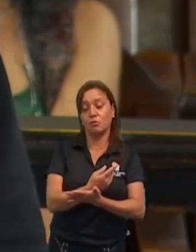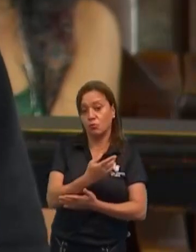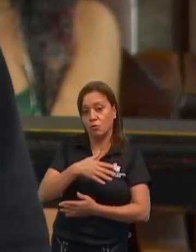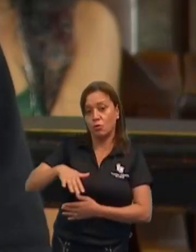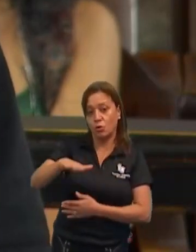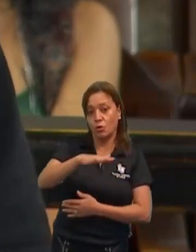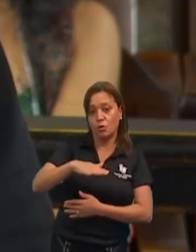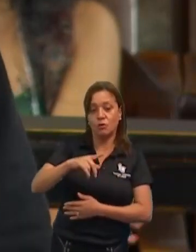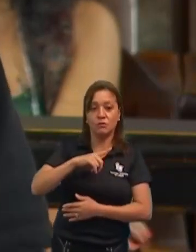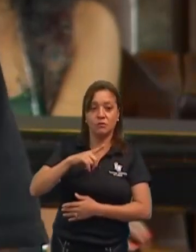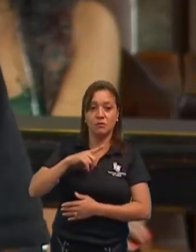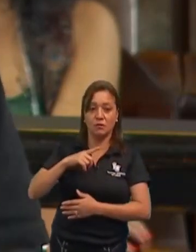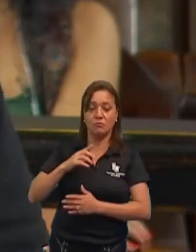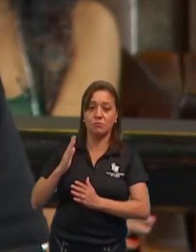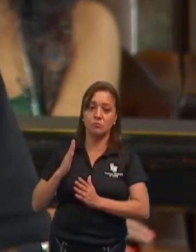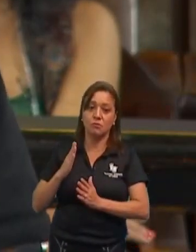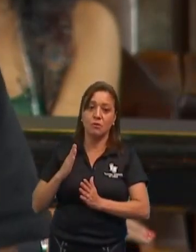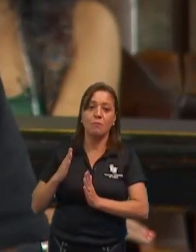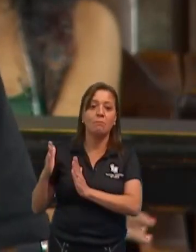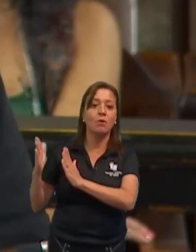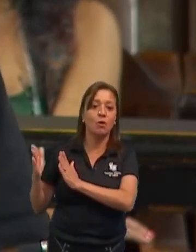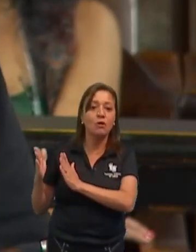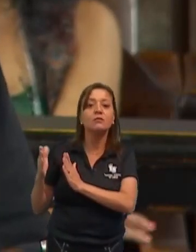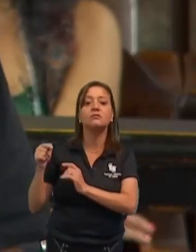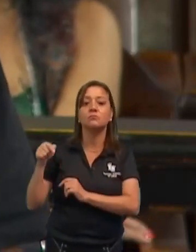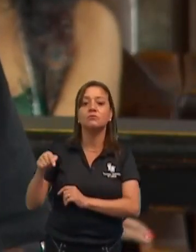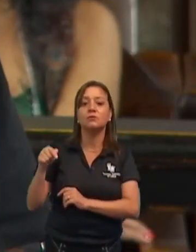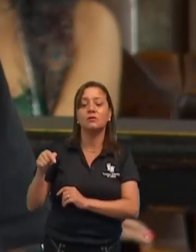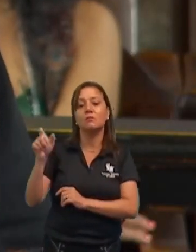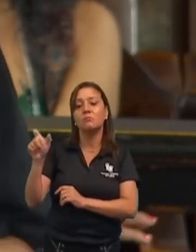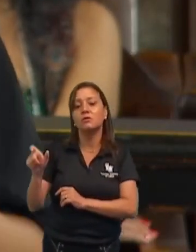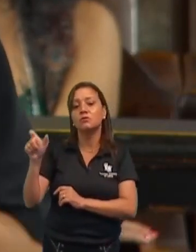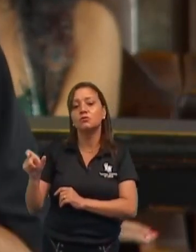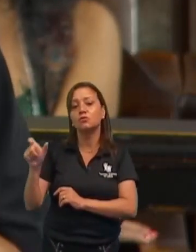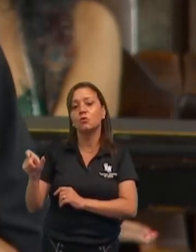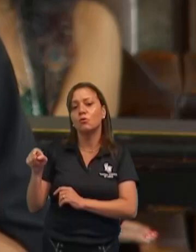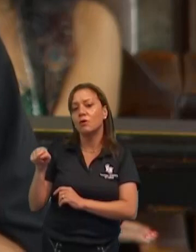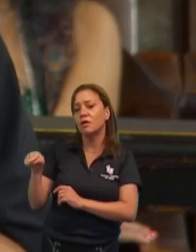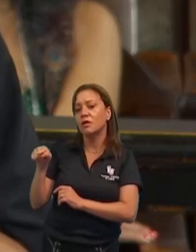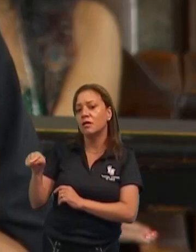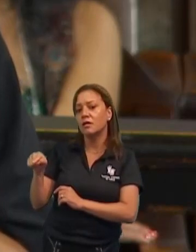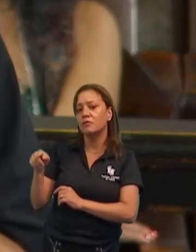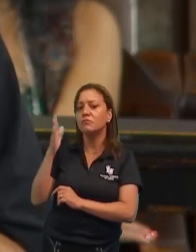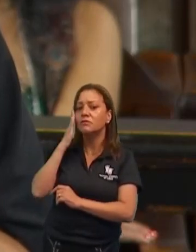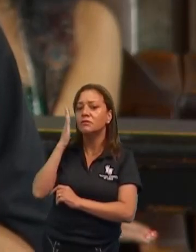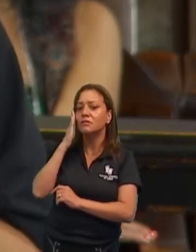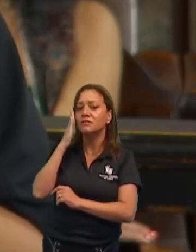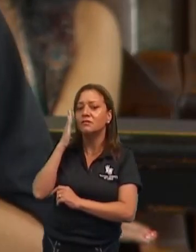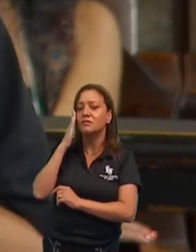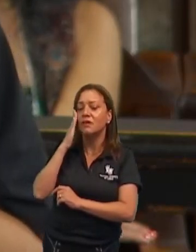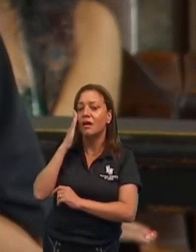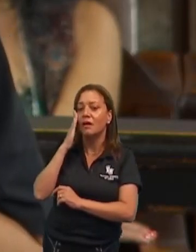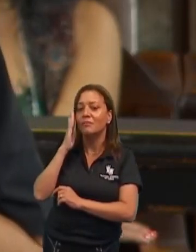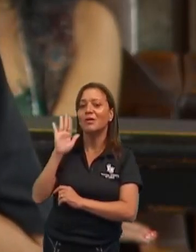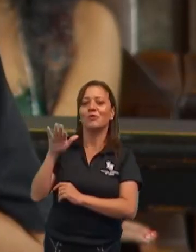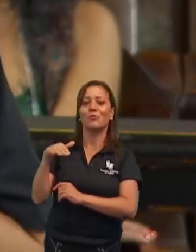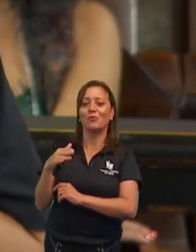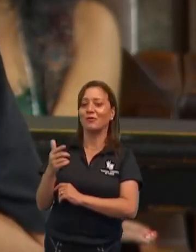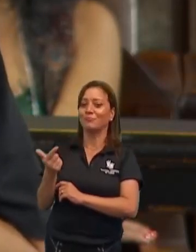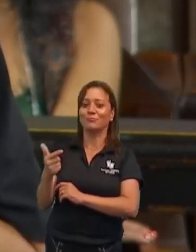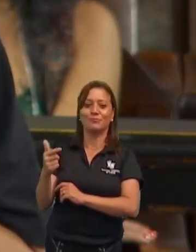essas situações são muito catastróficas quando a pessoa não está nesse lugar de estar preparada para o uso da arma. E eu queria